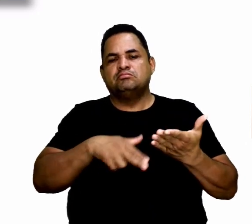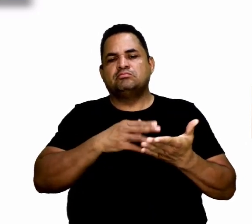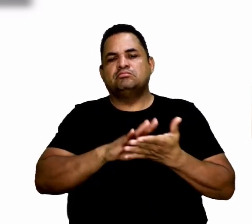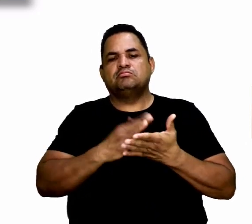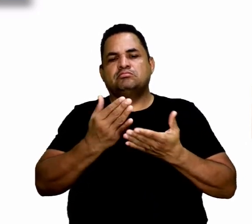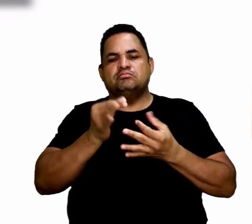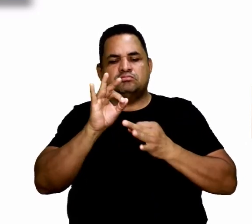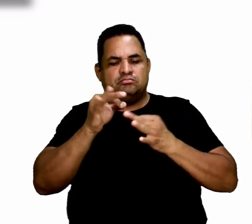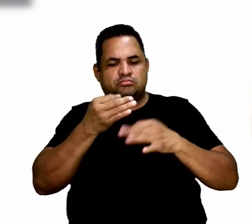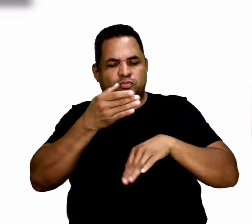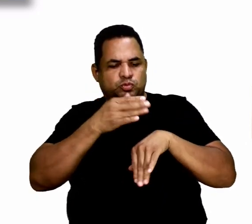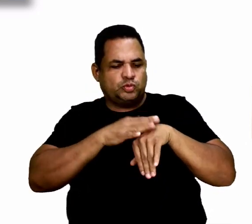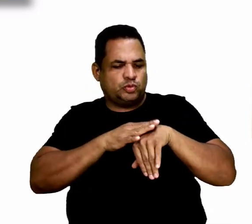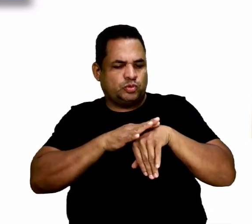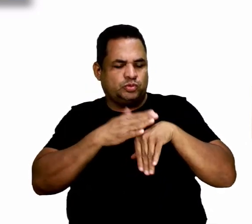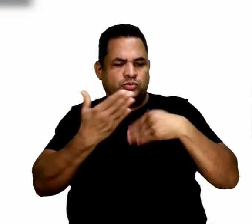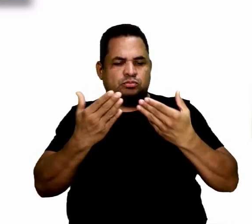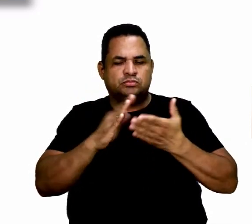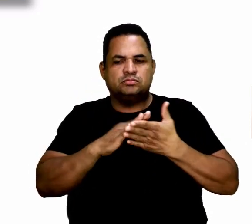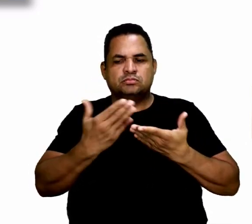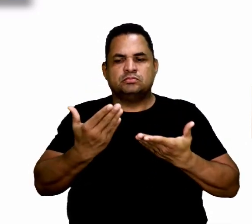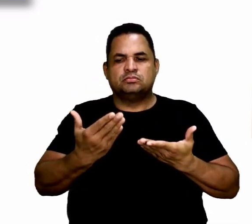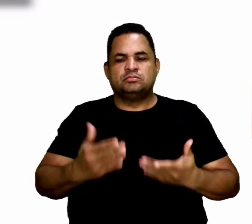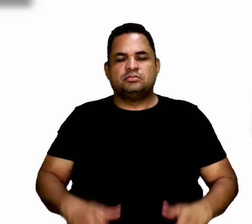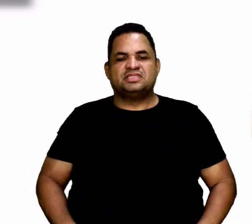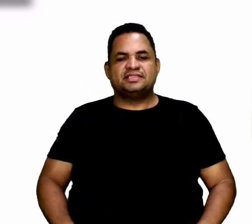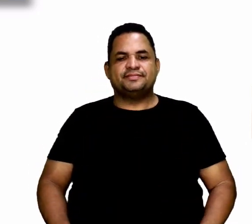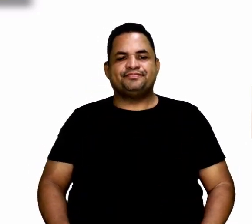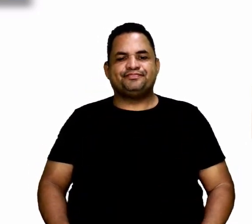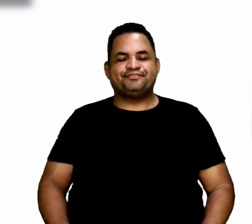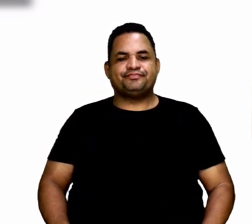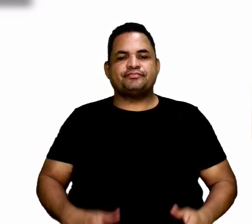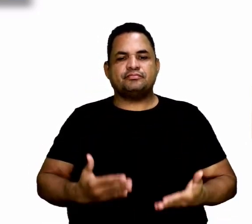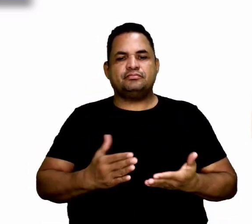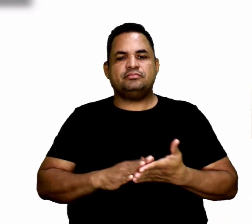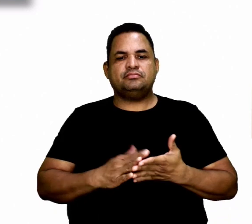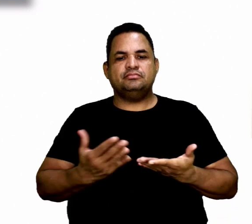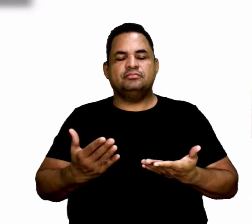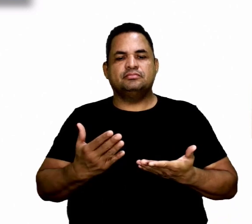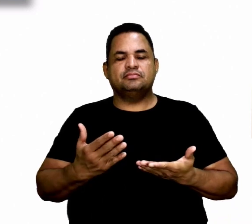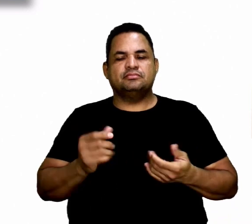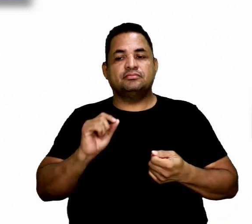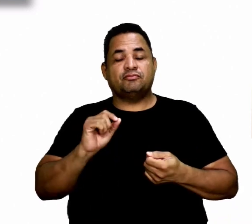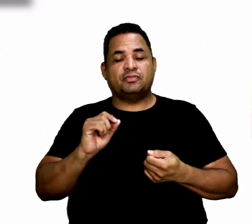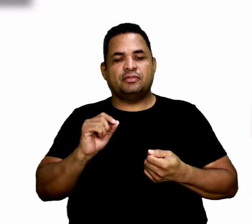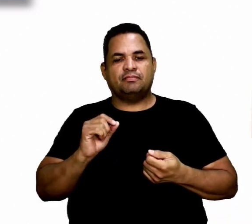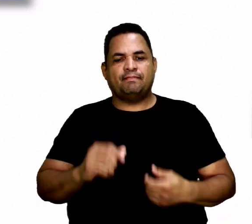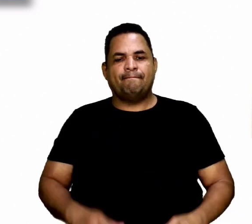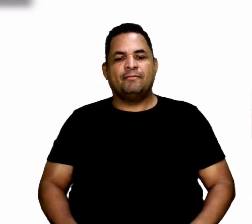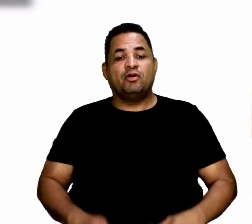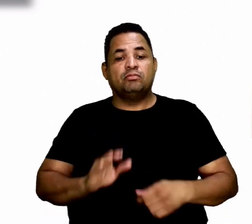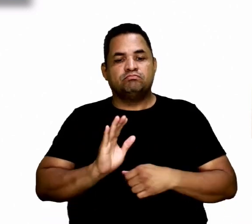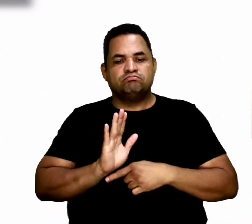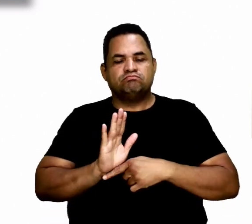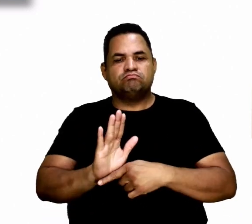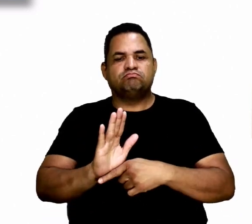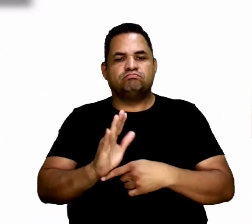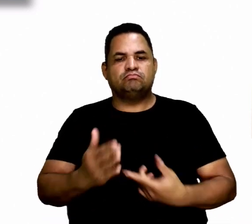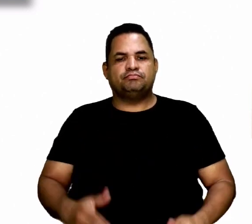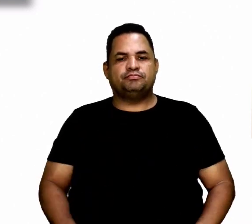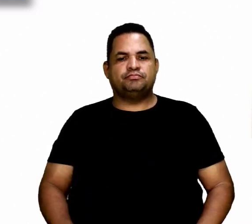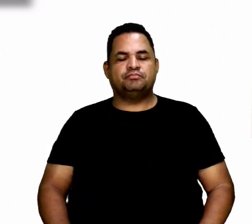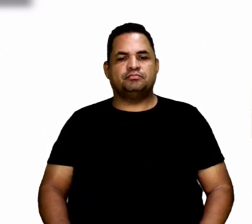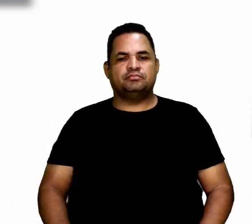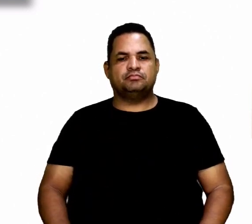agentes patogênicos, aqueles que vão fazer um estardalhaço se não fosse esses sistemas, tá? E uma coisa também,